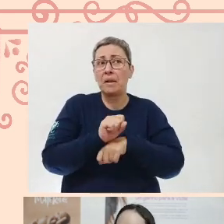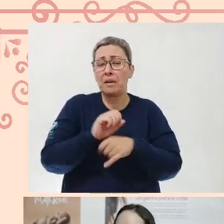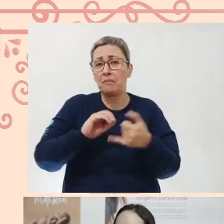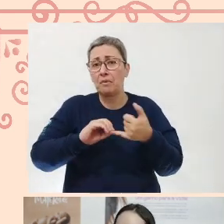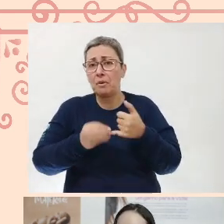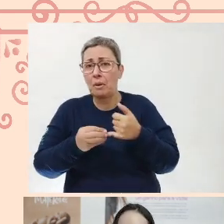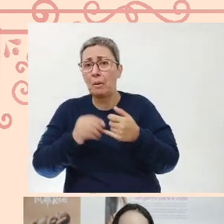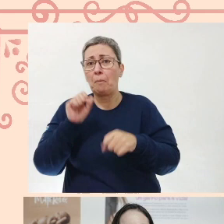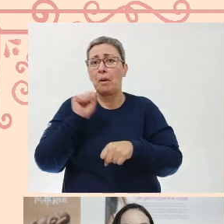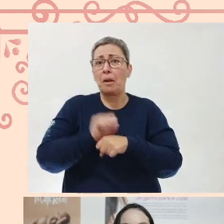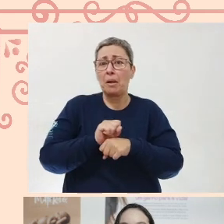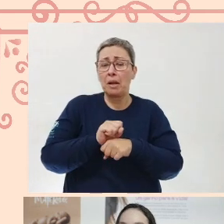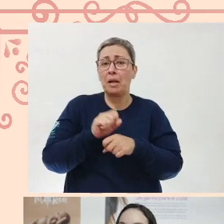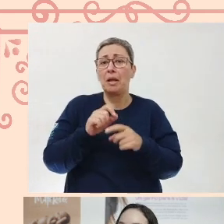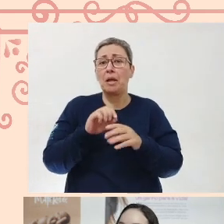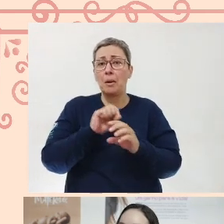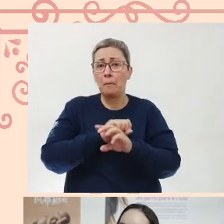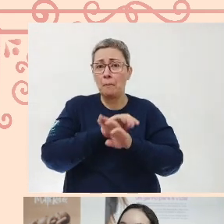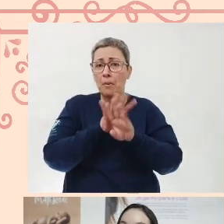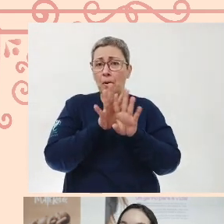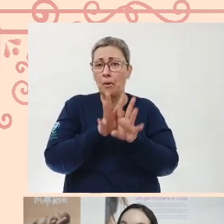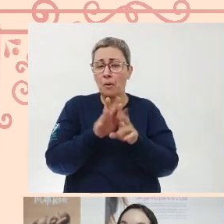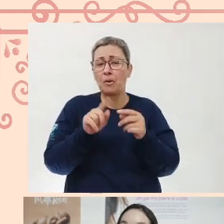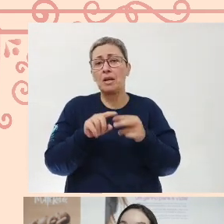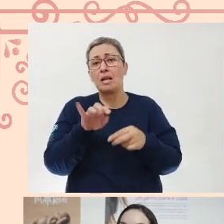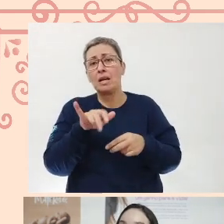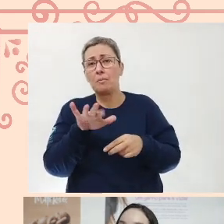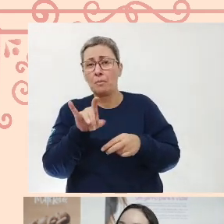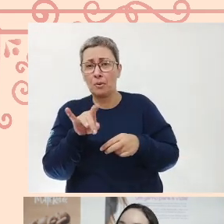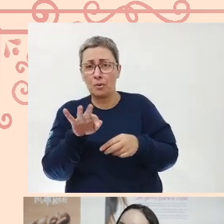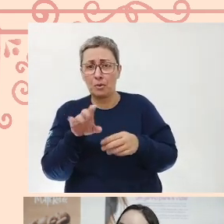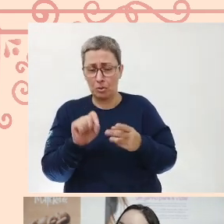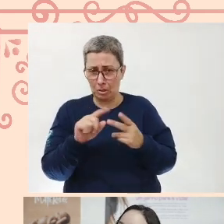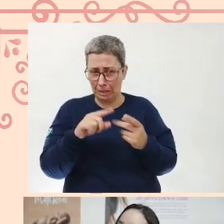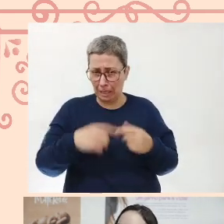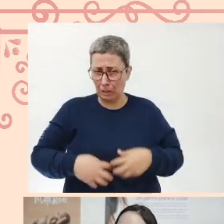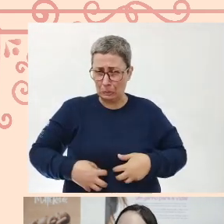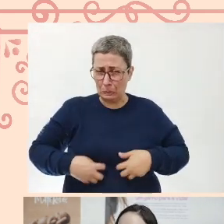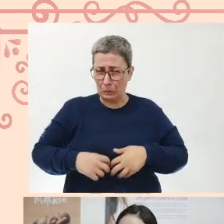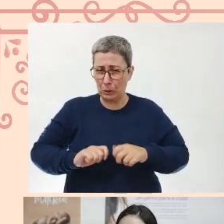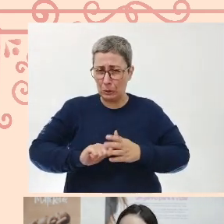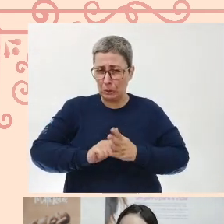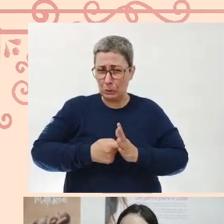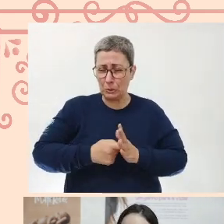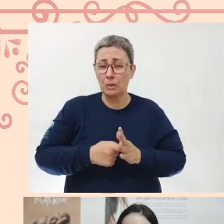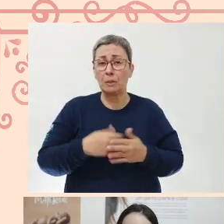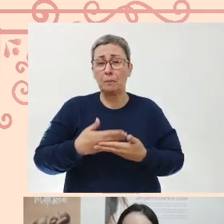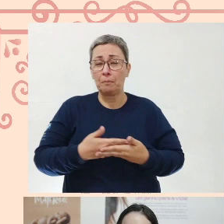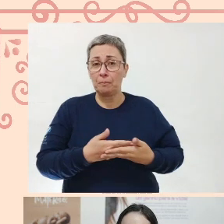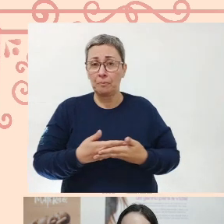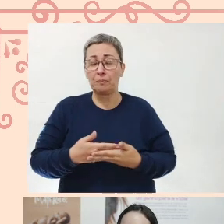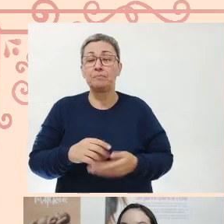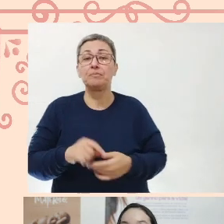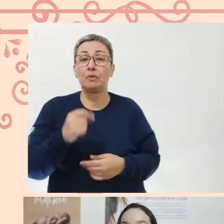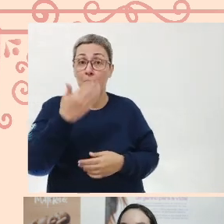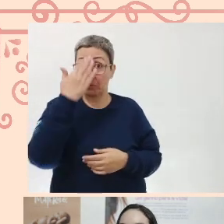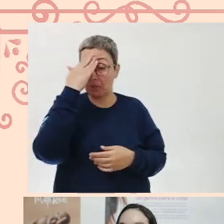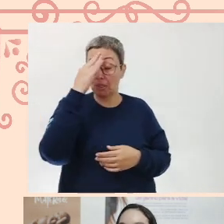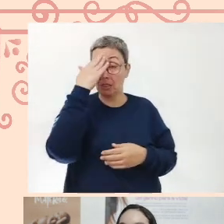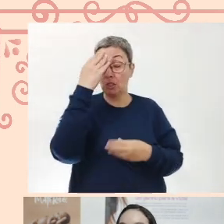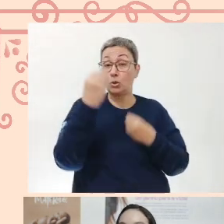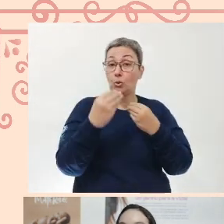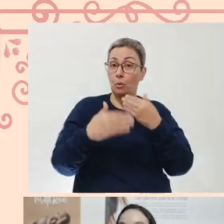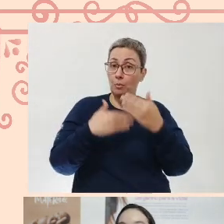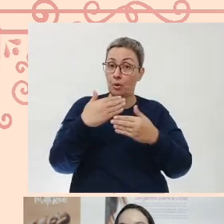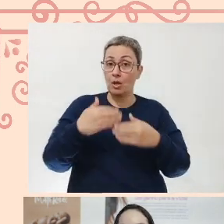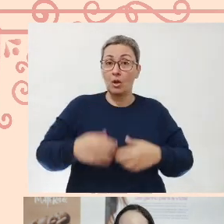Parei de comer feijão, parei de comer brócolis, repolho. Será que isso dá mesmo cólica no bebê? Primeiro vamos